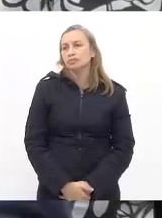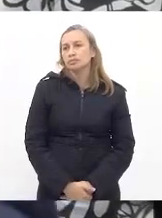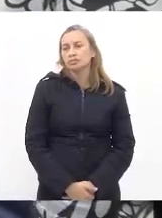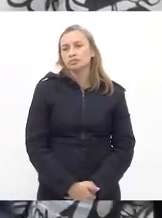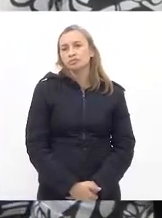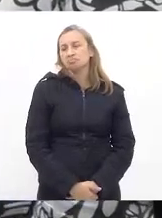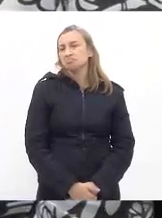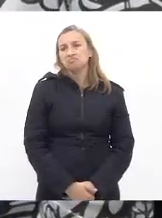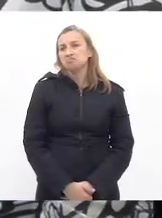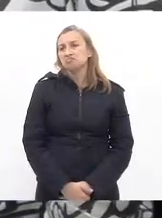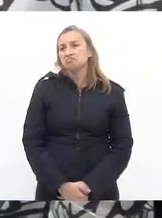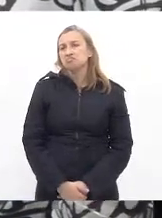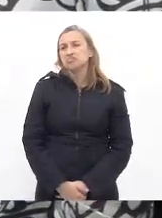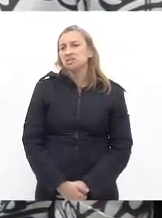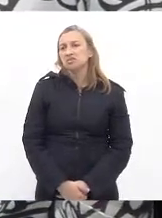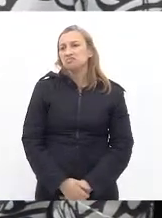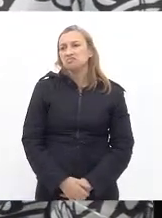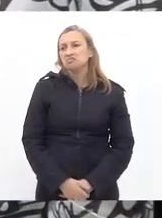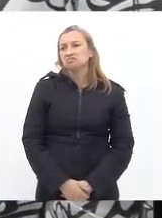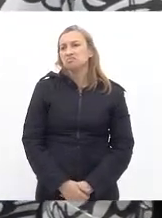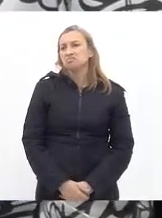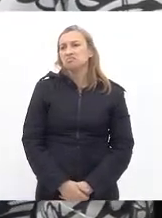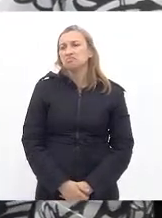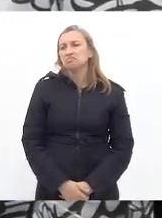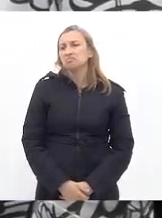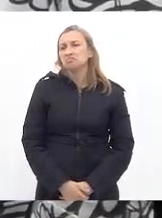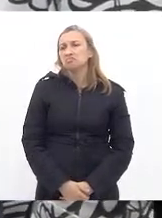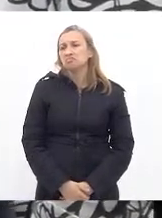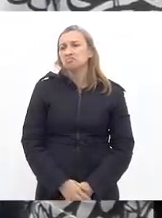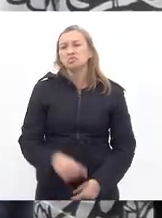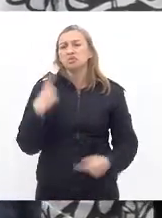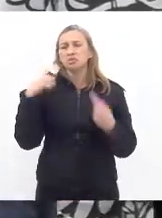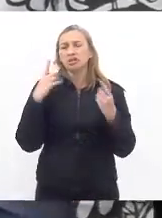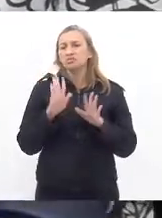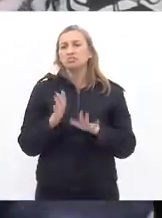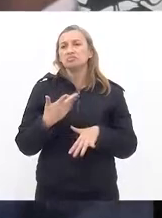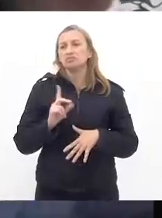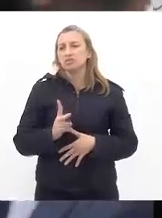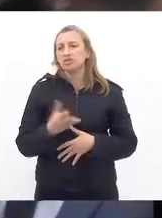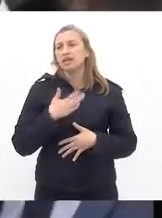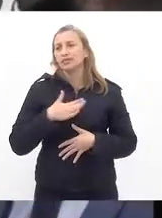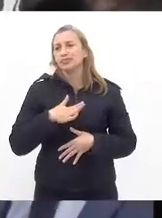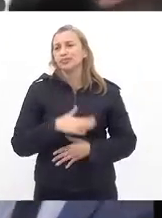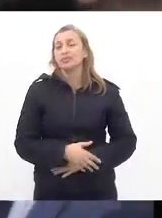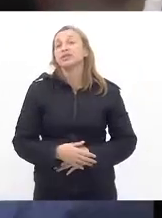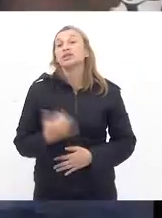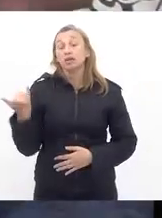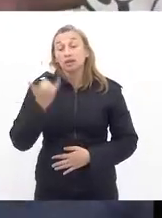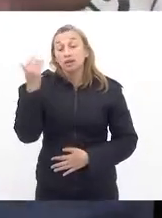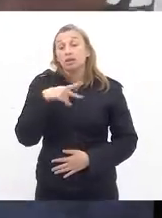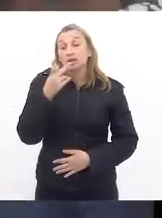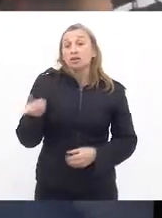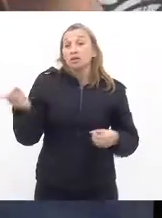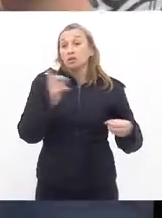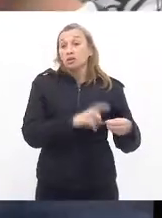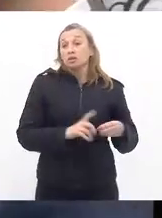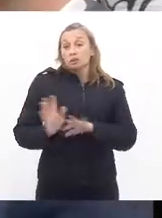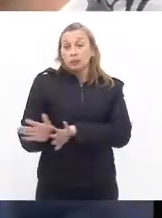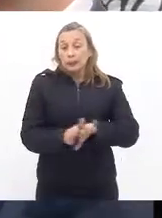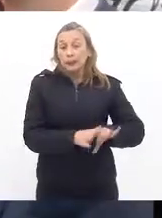e não tem pressa eu posso funcionar muito obrigado eu acho importante retomar